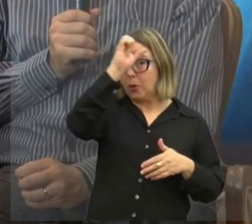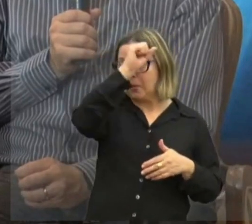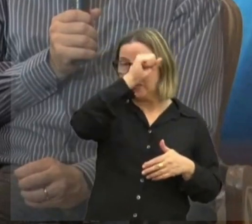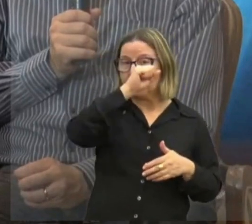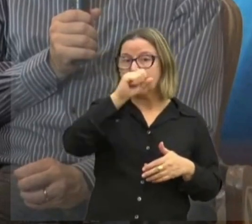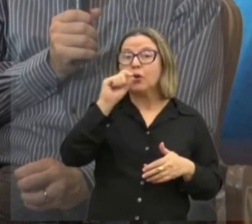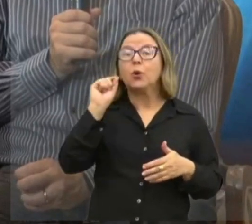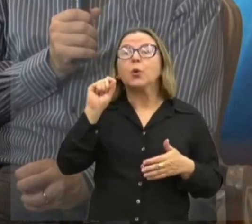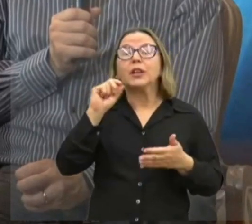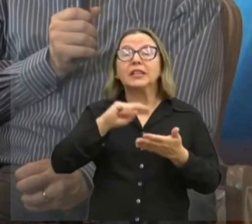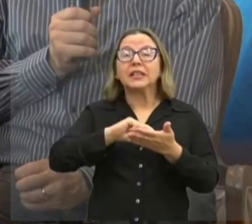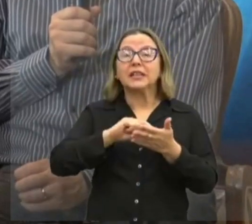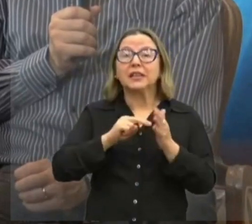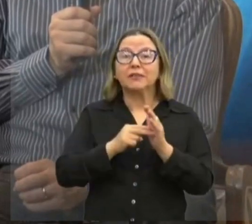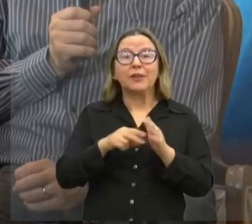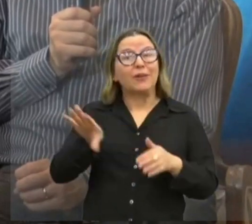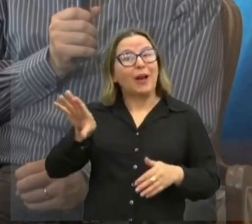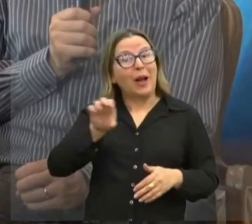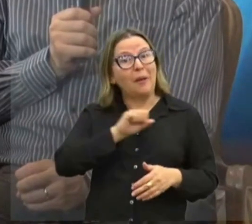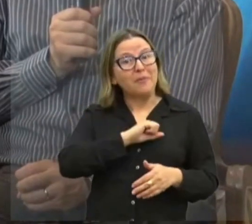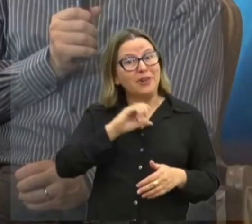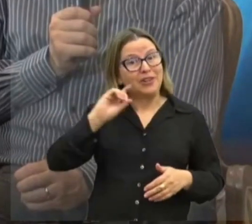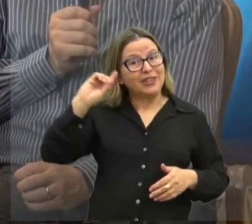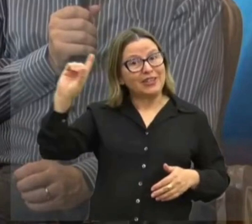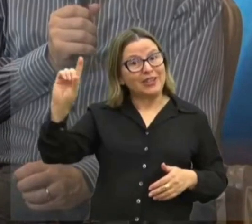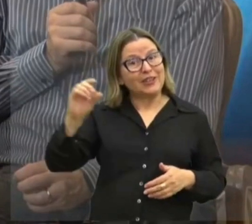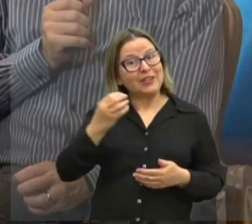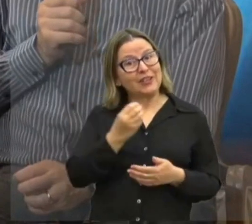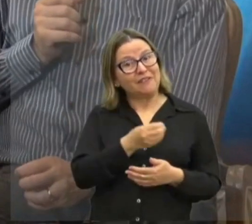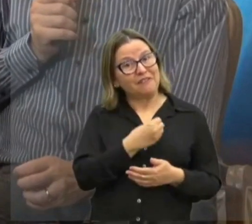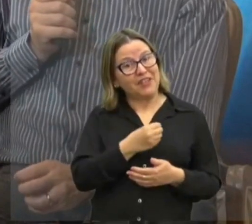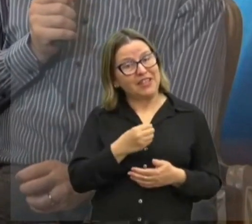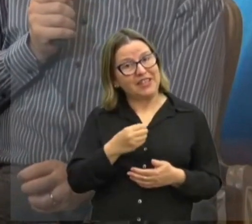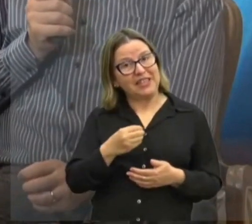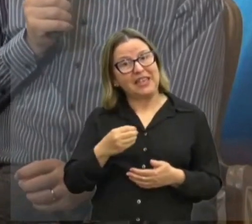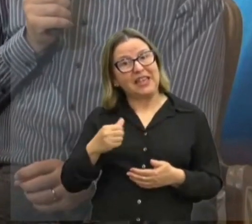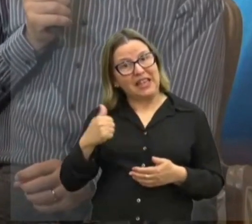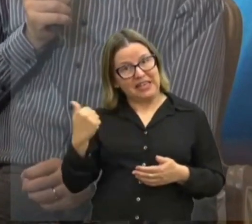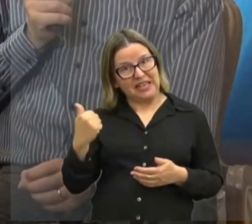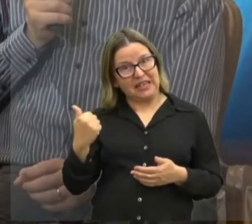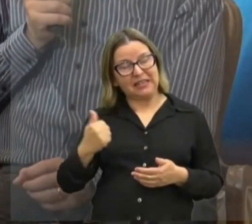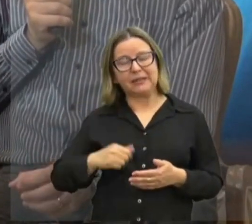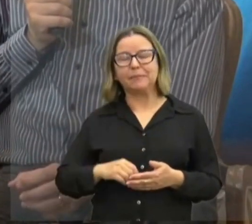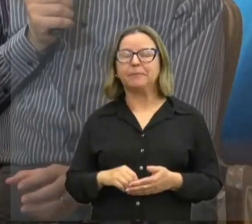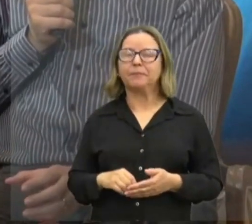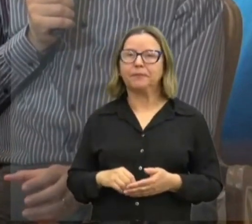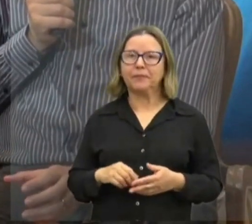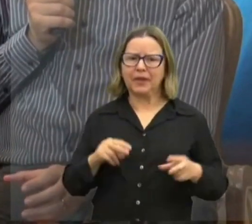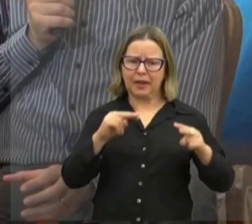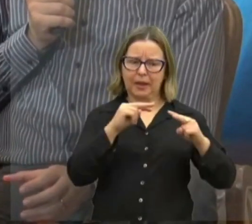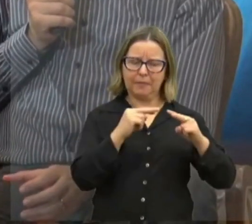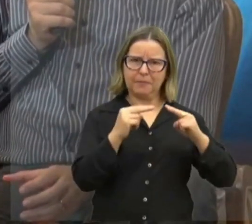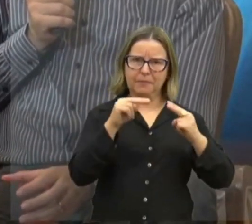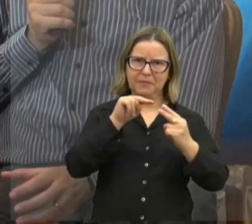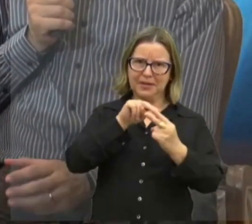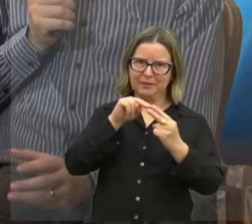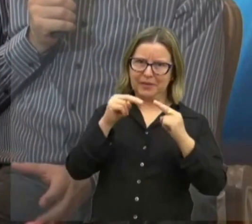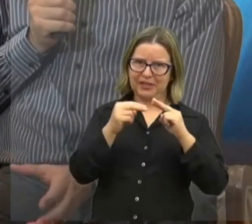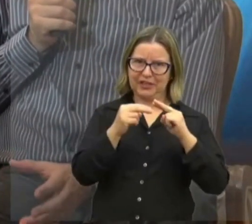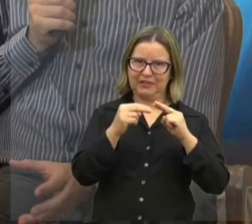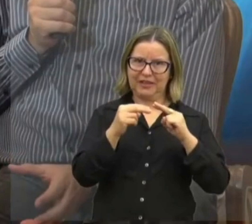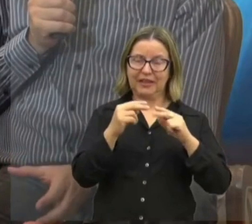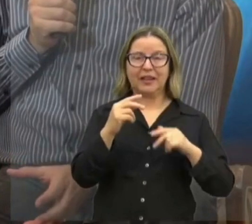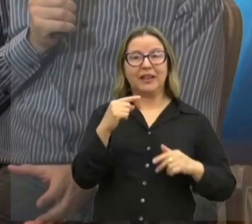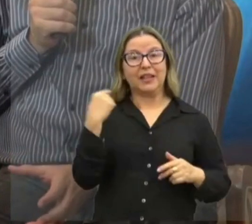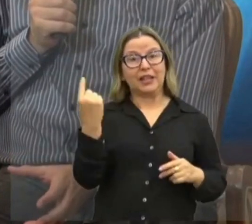que significa o amor de Deus na vida delas? A perspectiva que nós, na